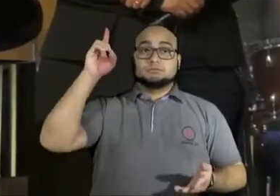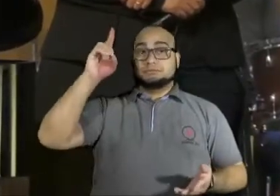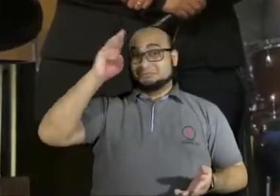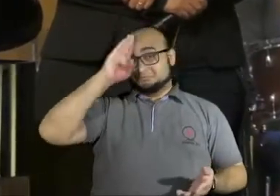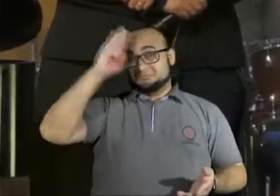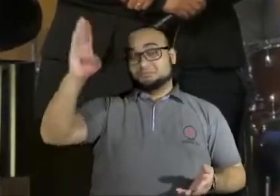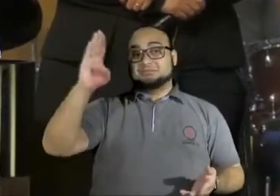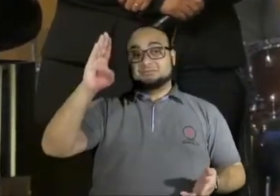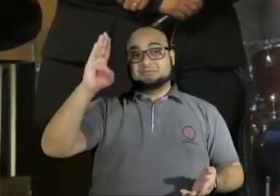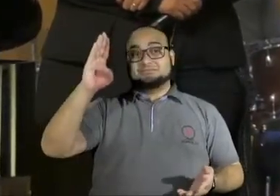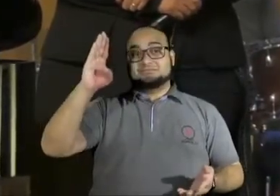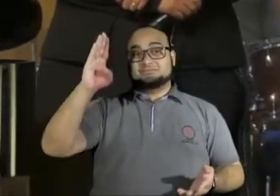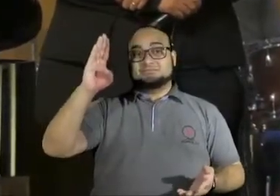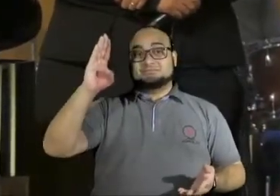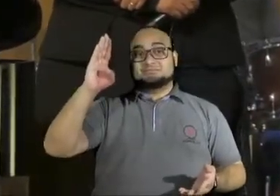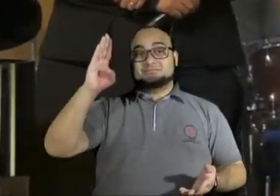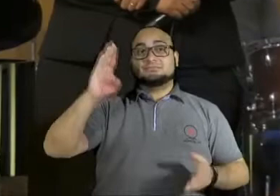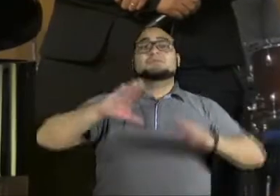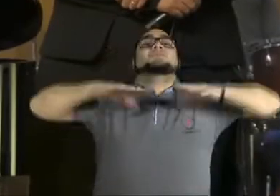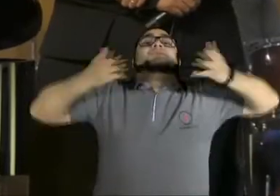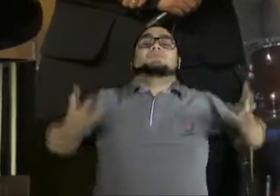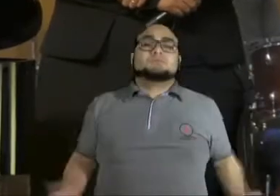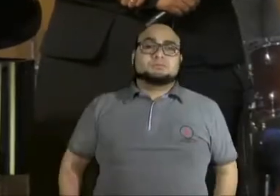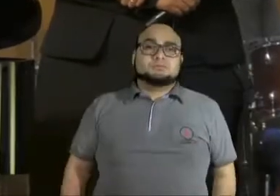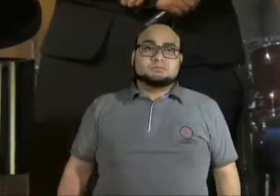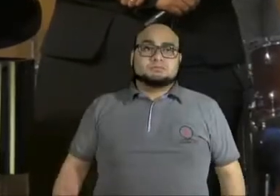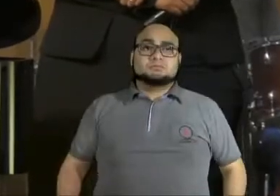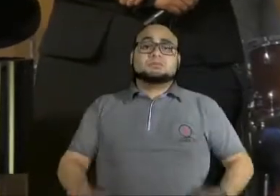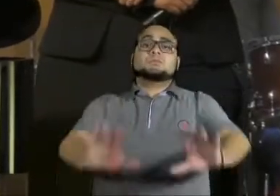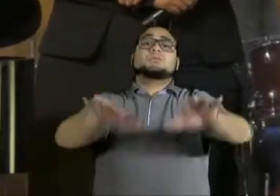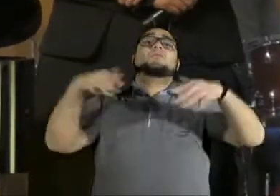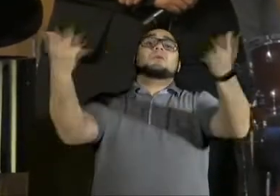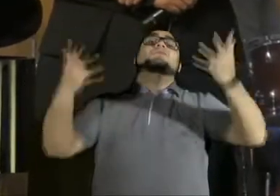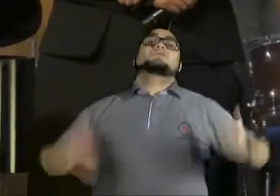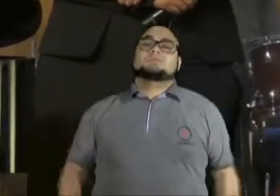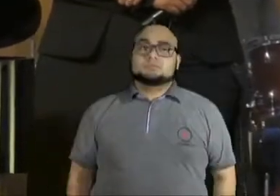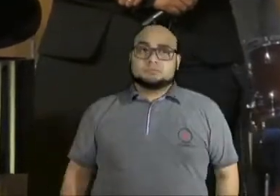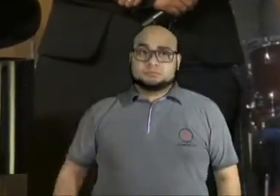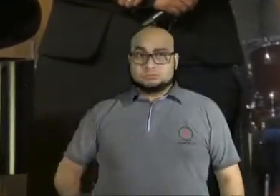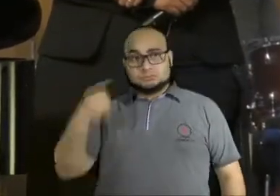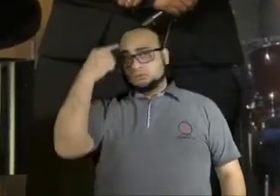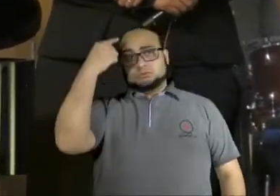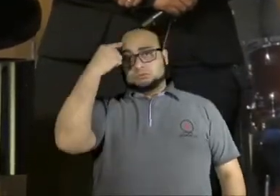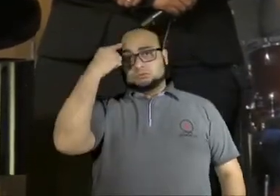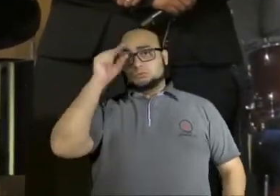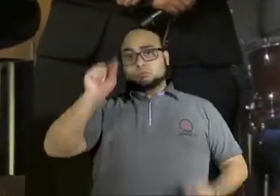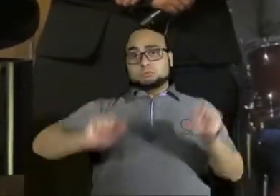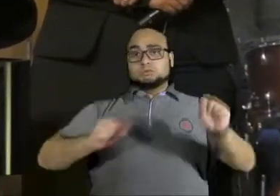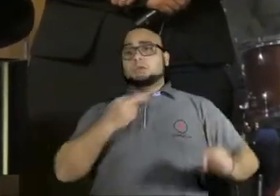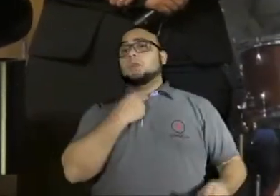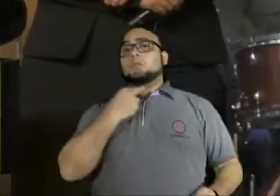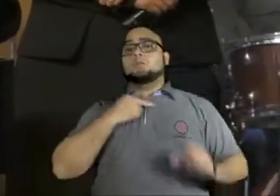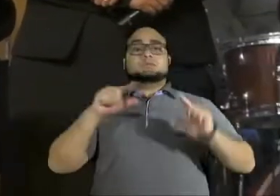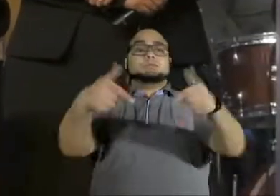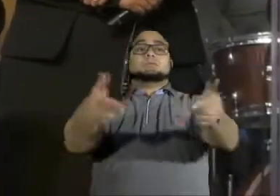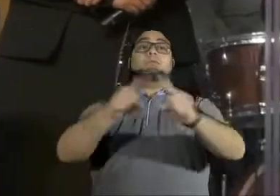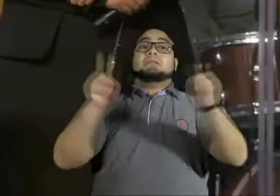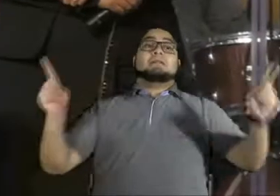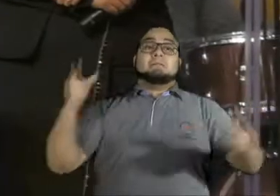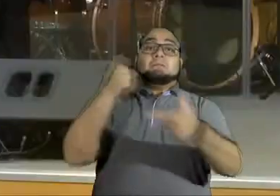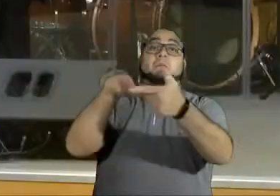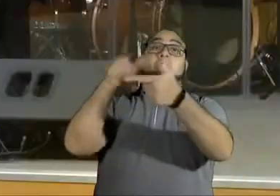É quando, Camila? É quando eu não posso mais reagir. Mas não haverá problema. Por